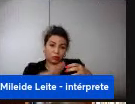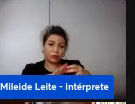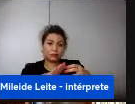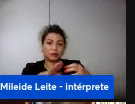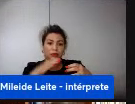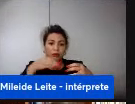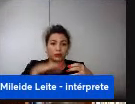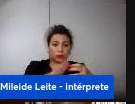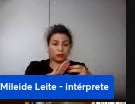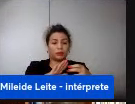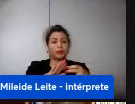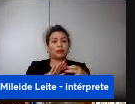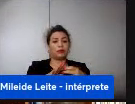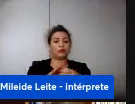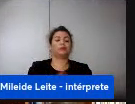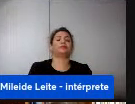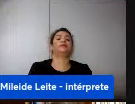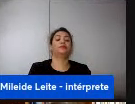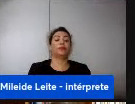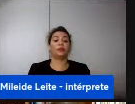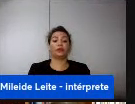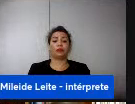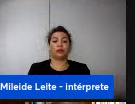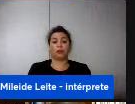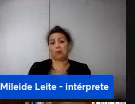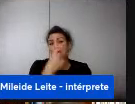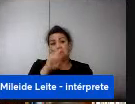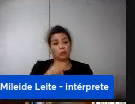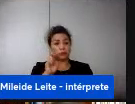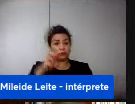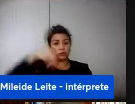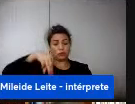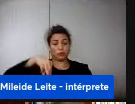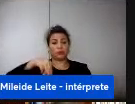há tempo mais para trás conhece, né? 1,5 megabytes. Então, isso